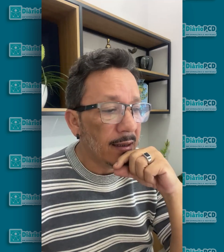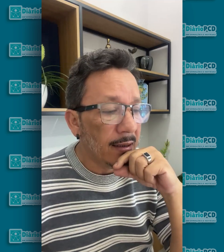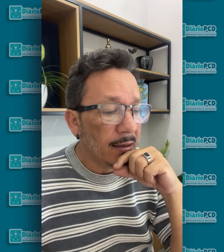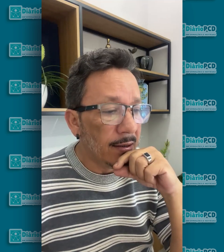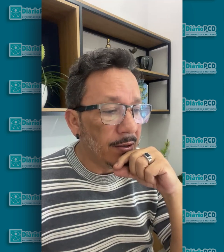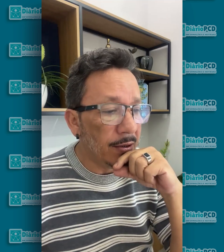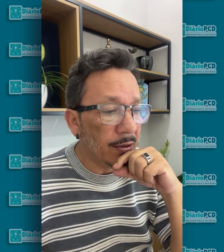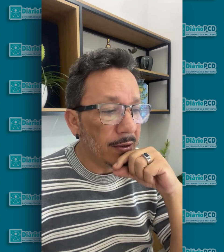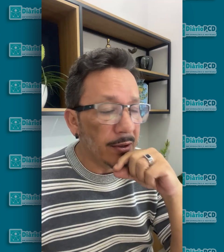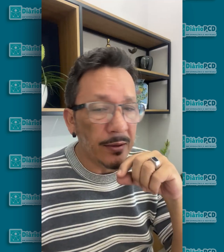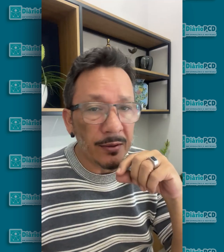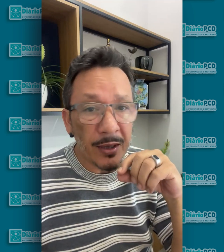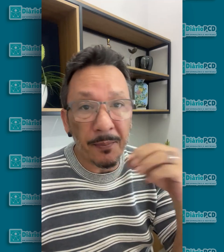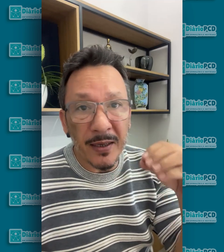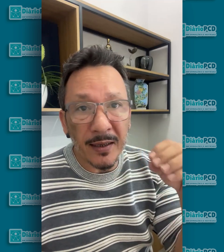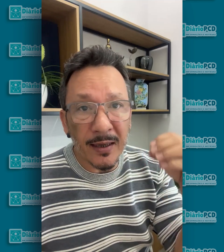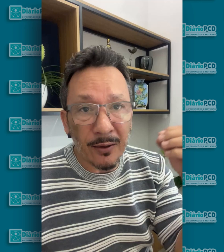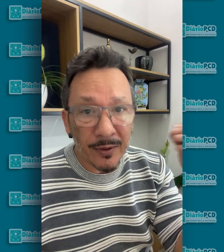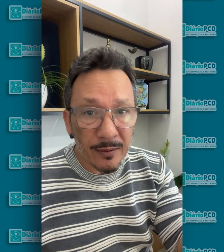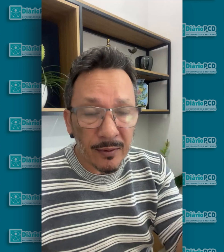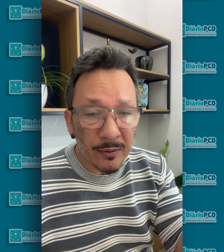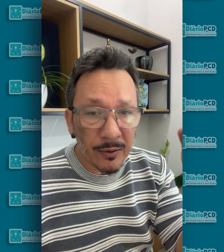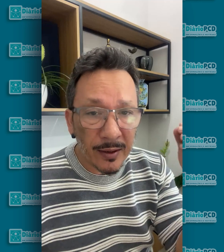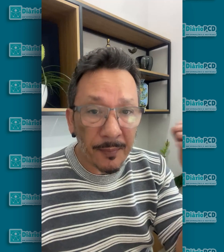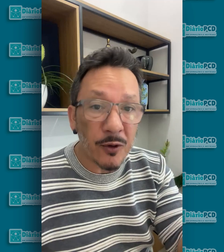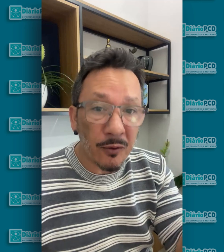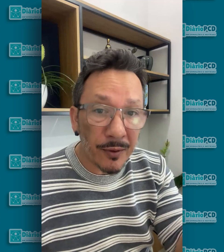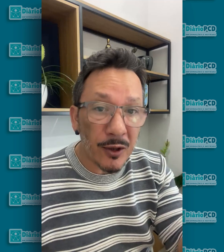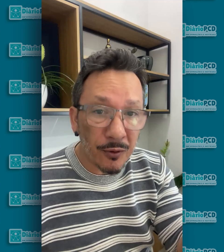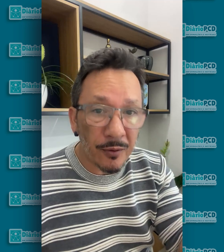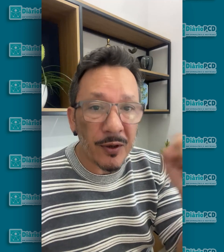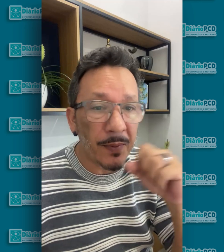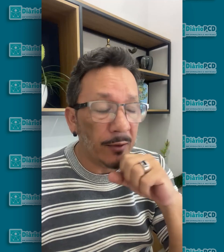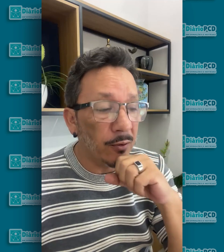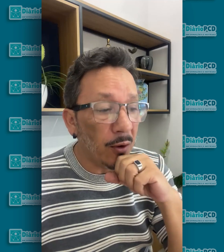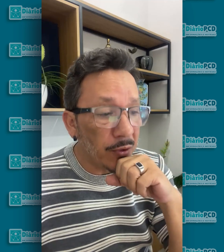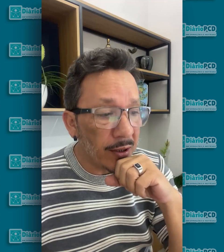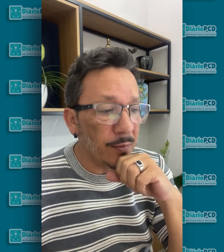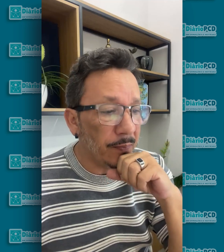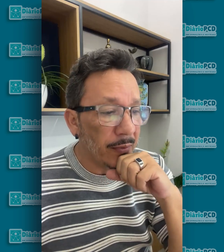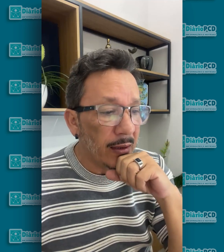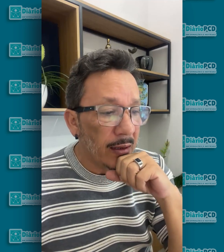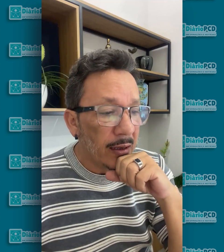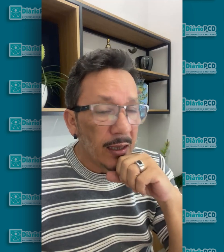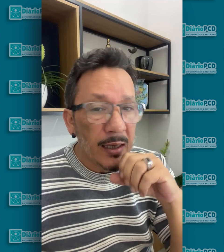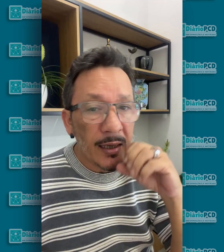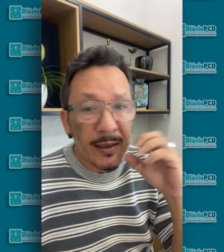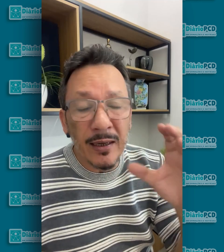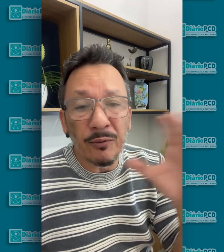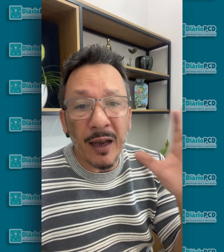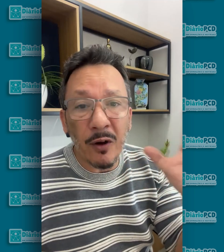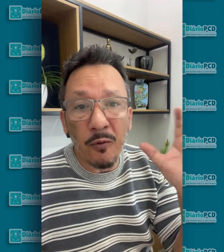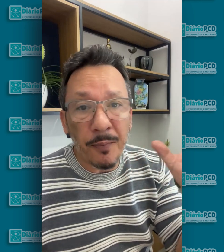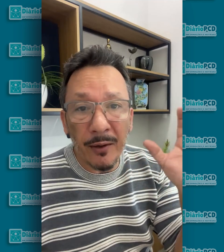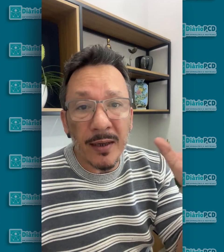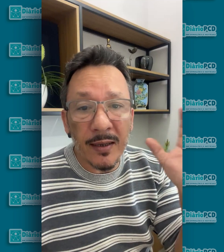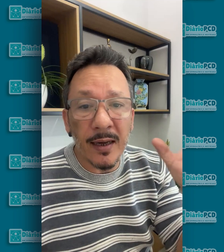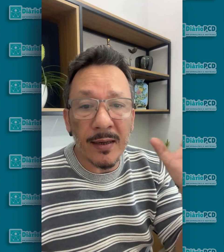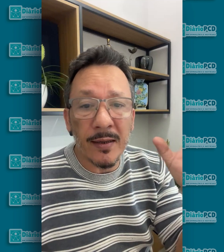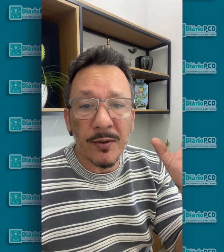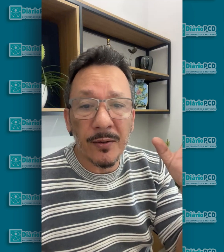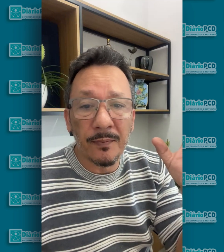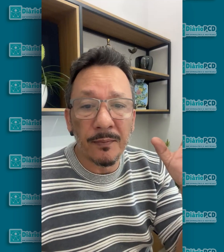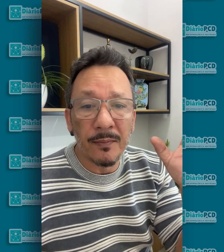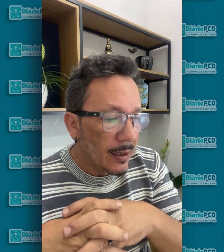cadeira de representação da pessoa com transtorno do espectro do autismo não estava cumprindo